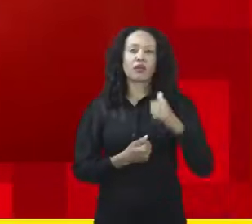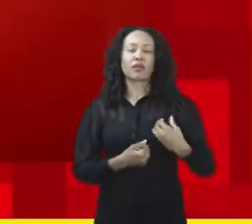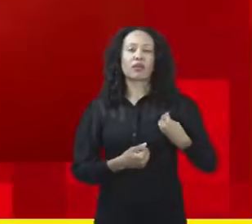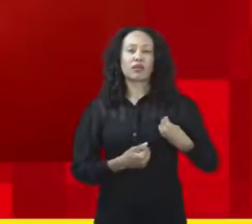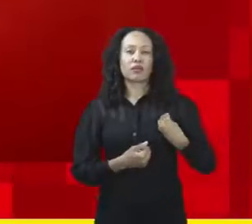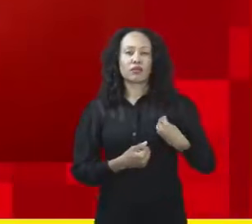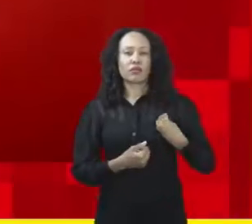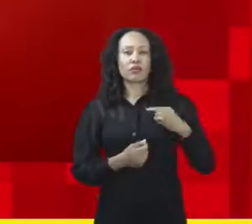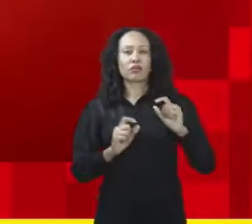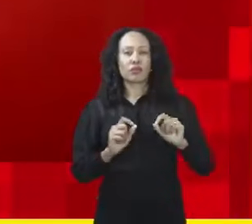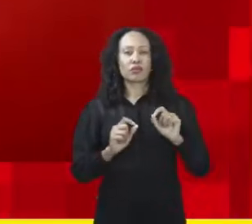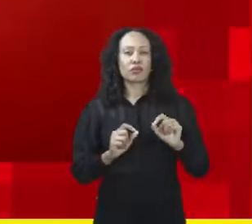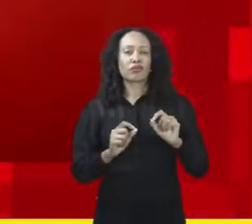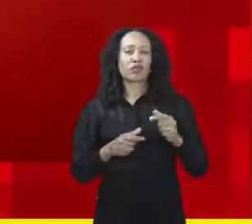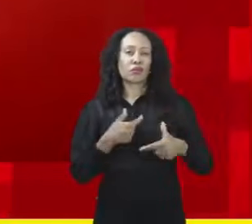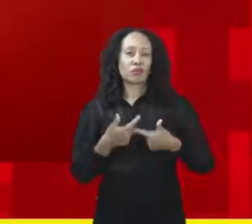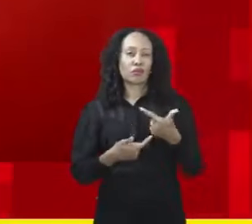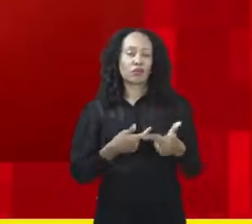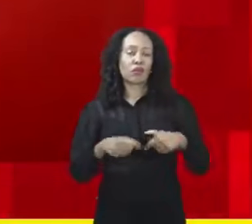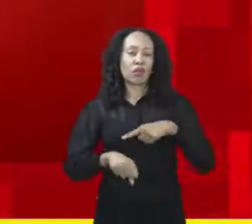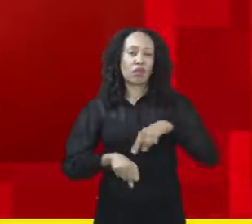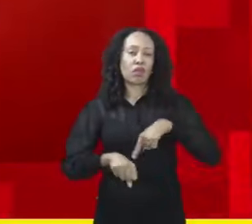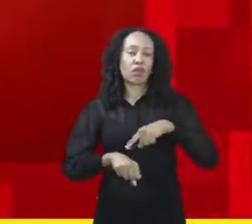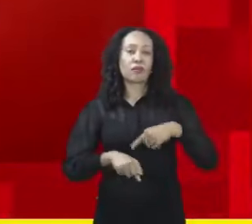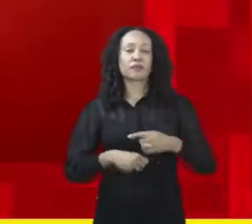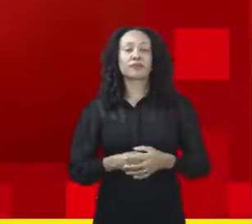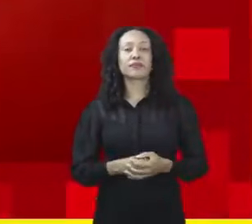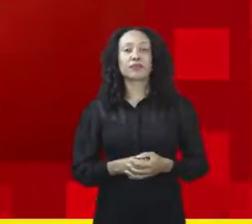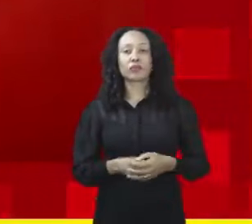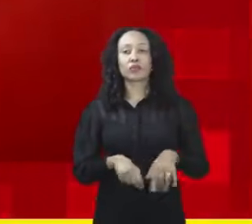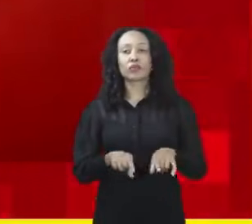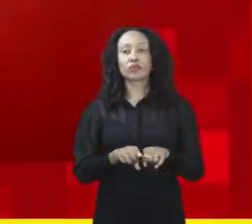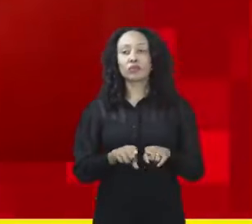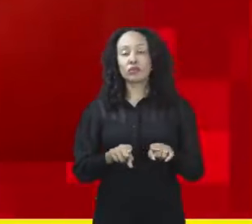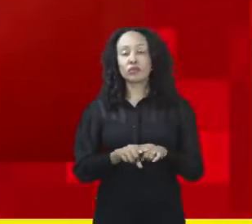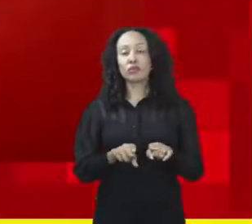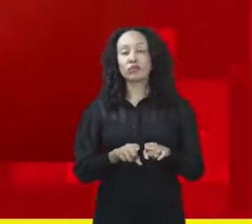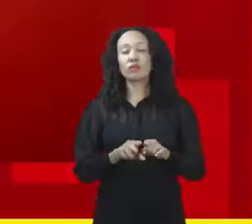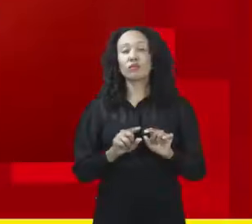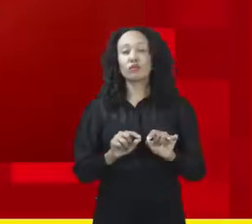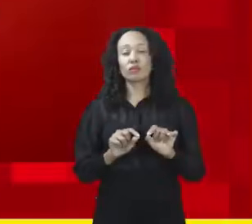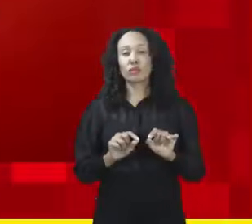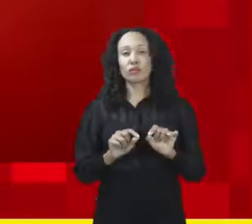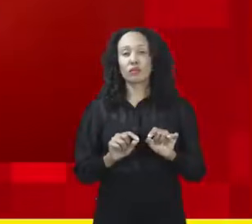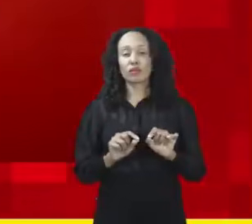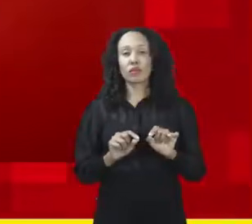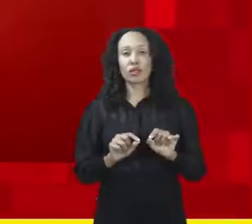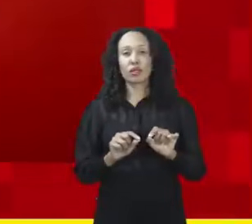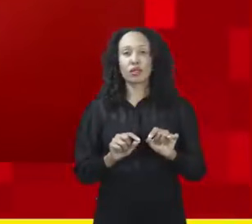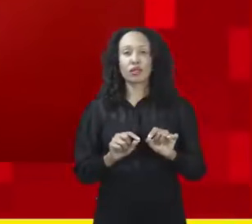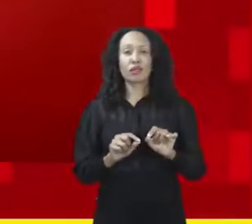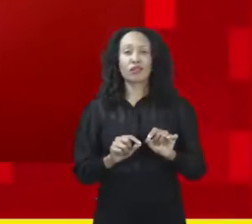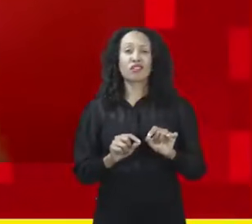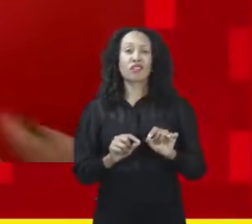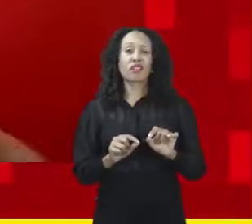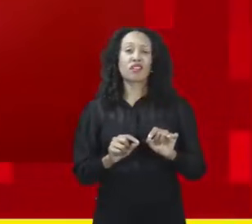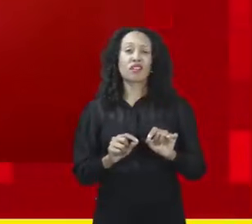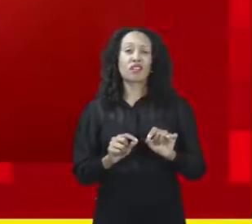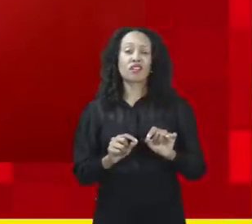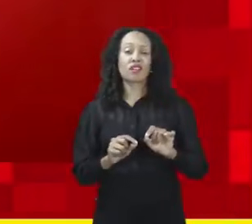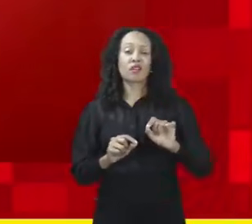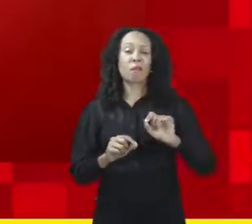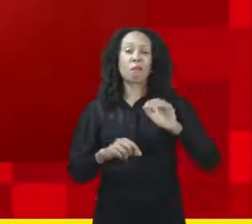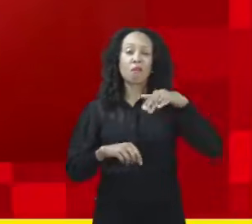aí nessa escala. Além disso, a escala acaba, né, reproduzindo mais desigualdades. Quem